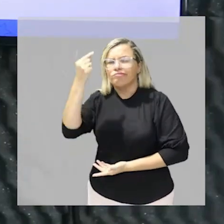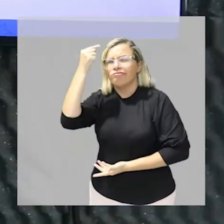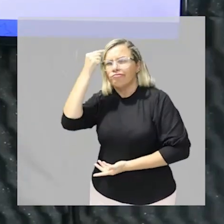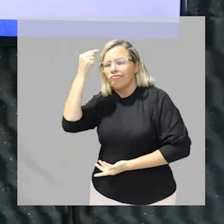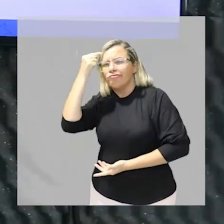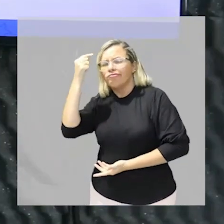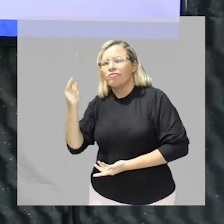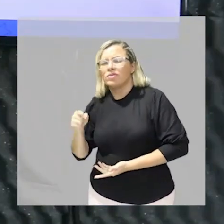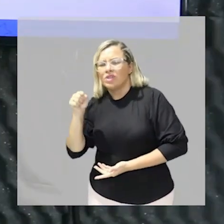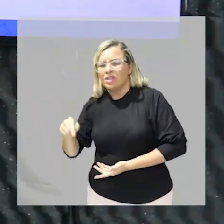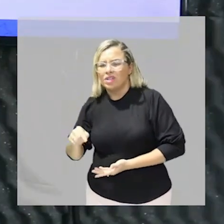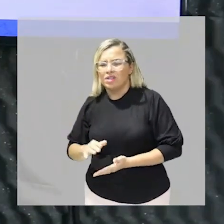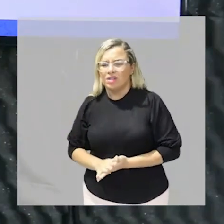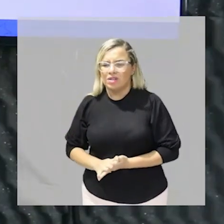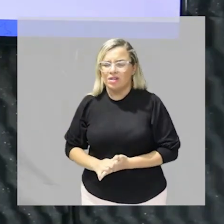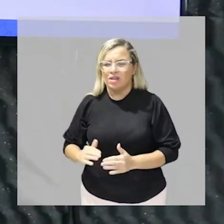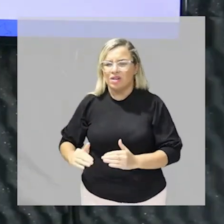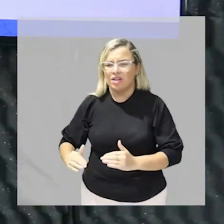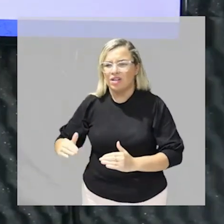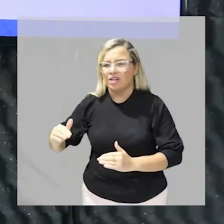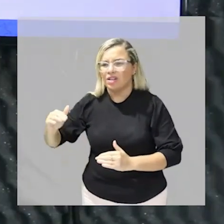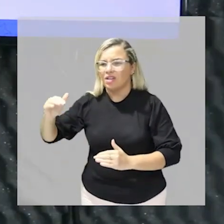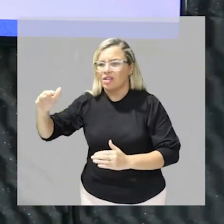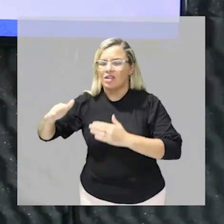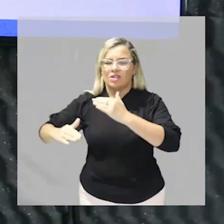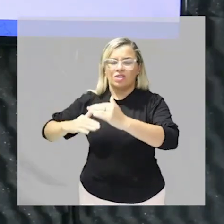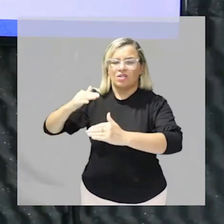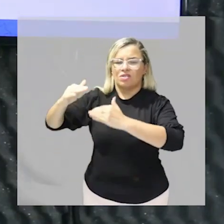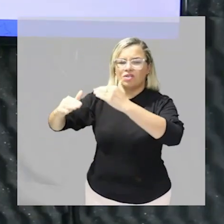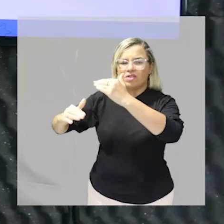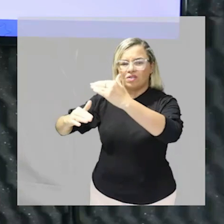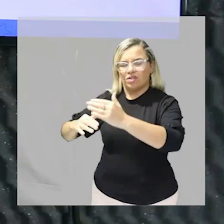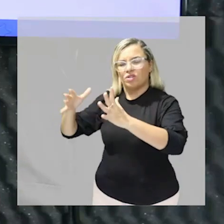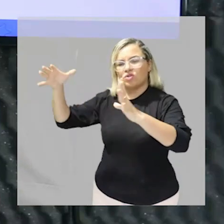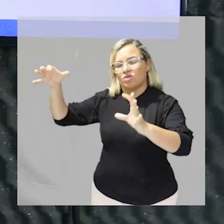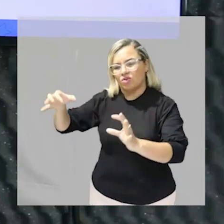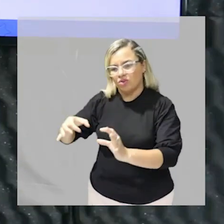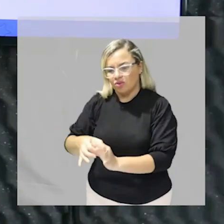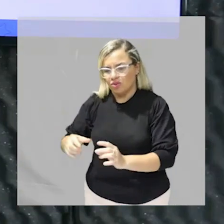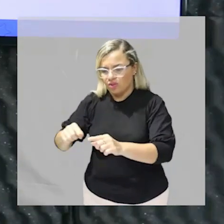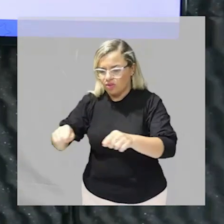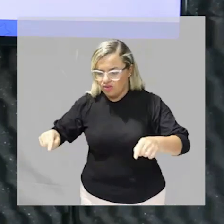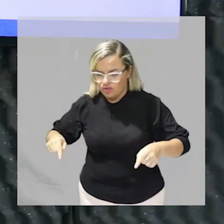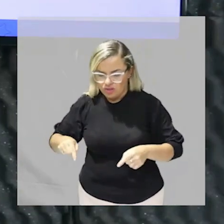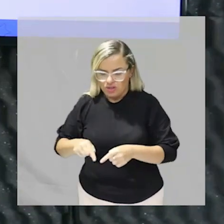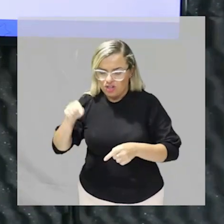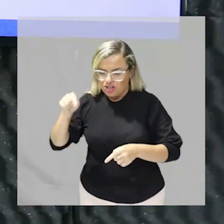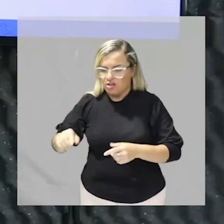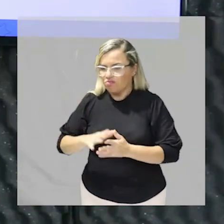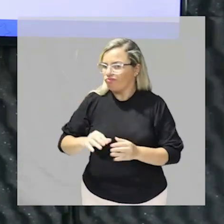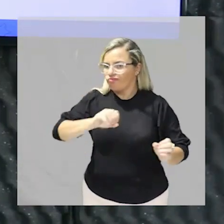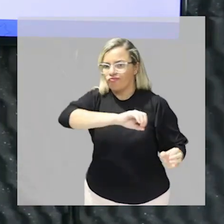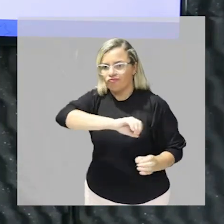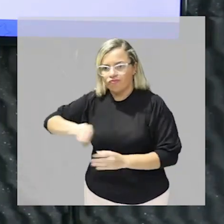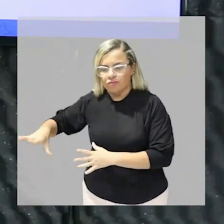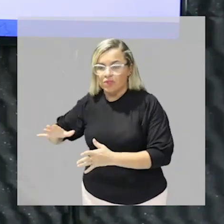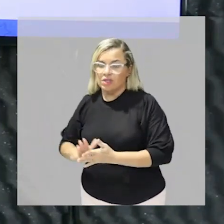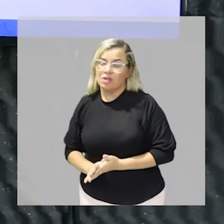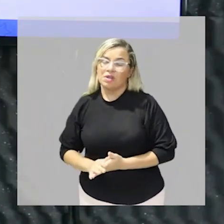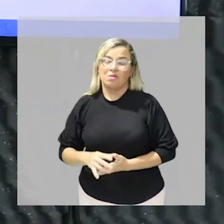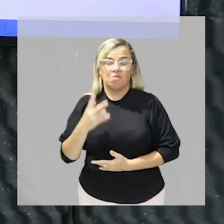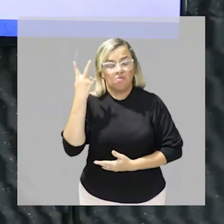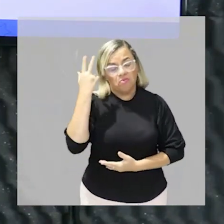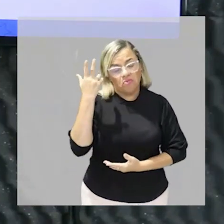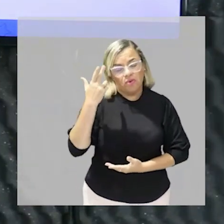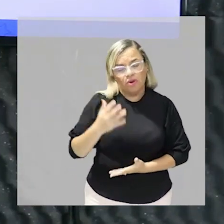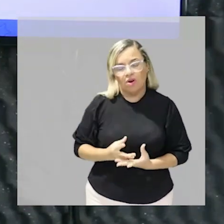cresceram, se desenvolveram, fixaram seus vínculos, tá certo? E são retiradas, e mesmo com a compensação financeira, isso não